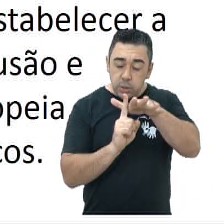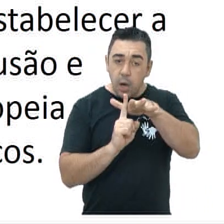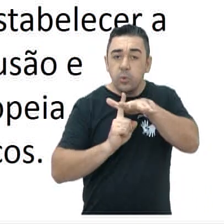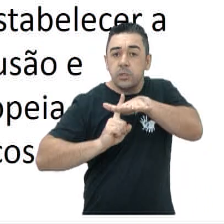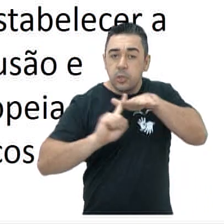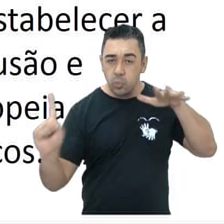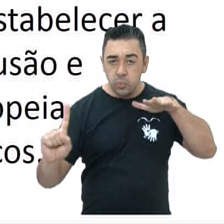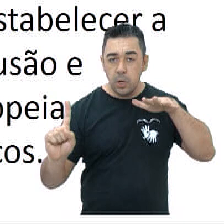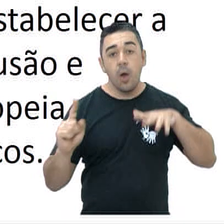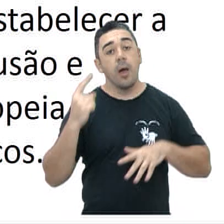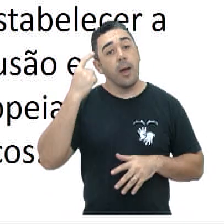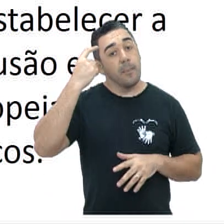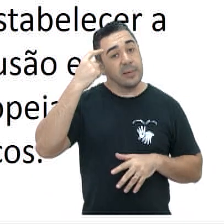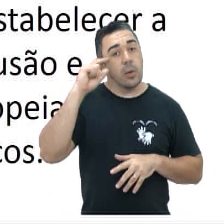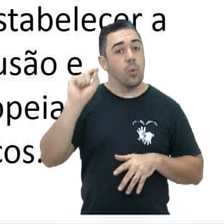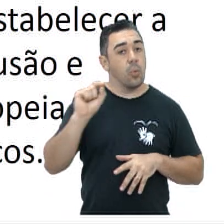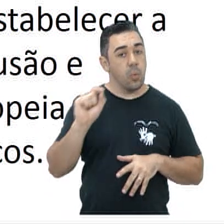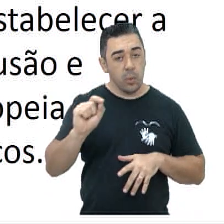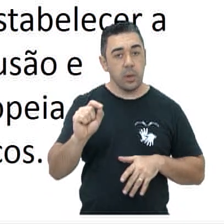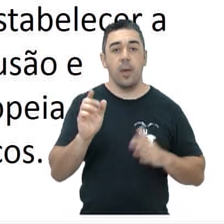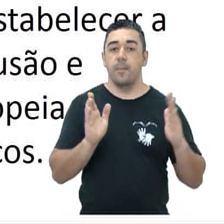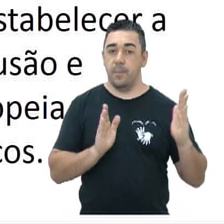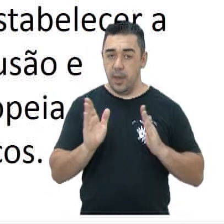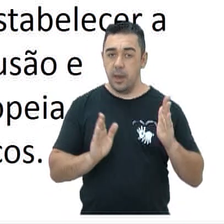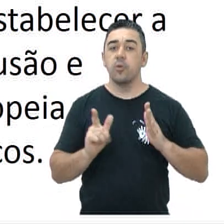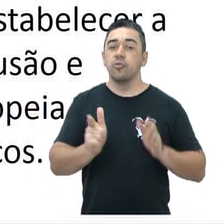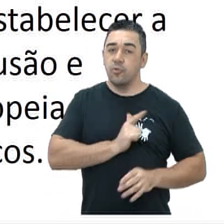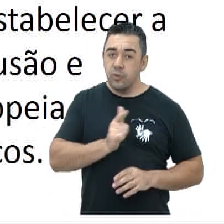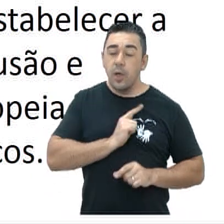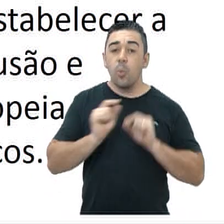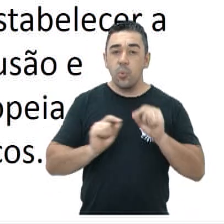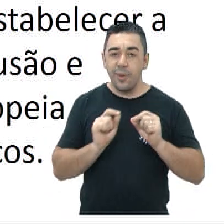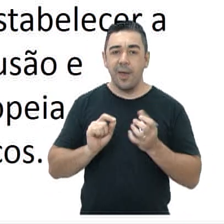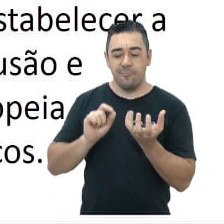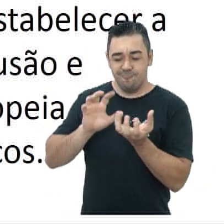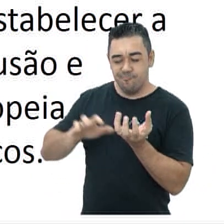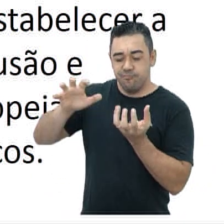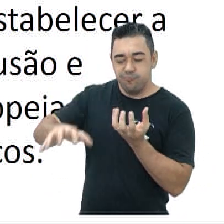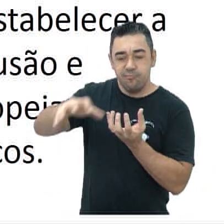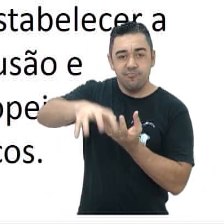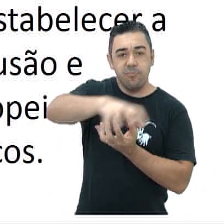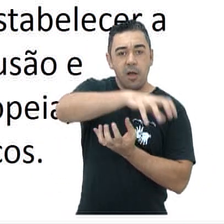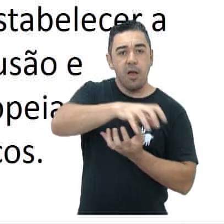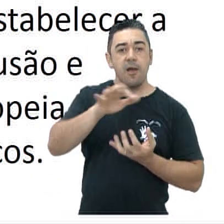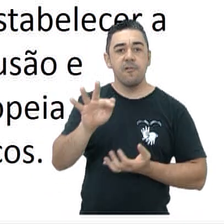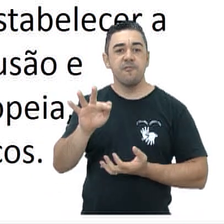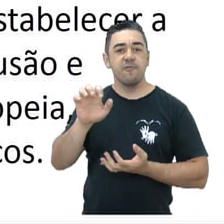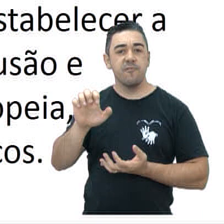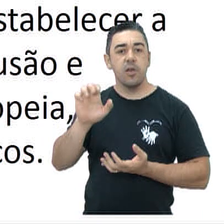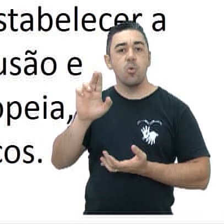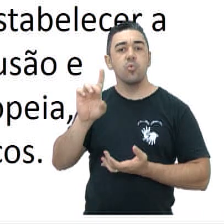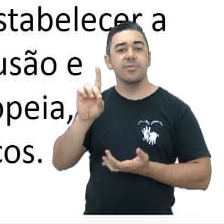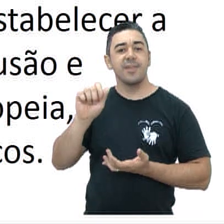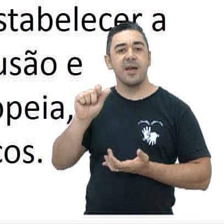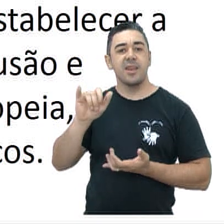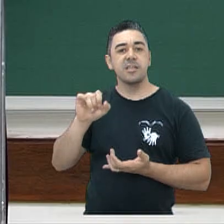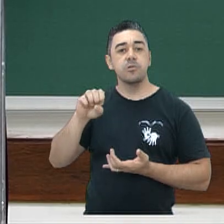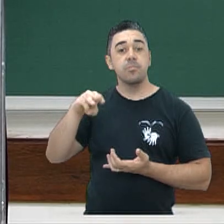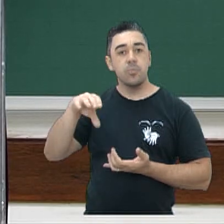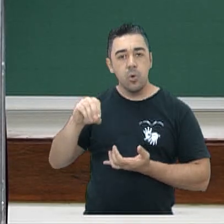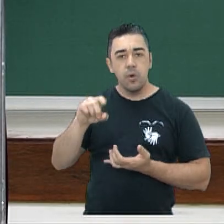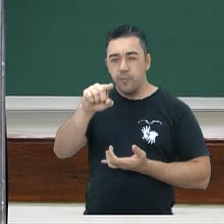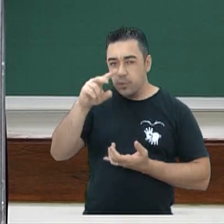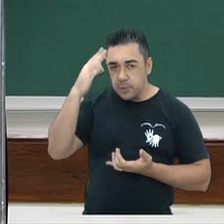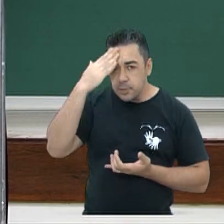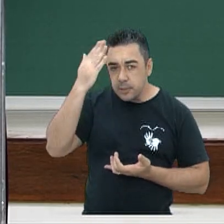que a gente está num período que ainda se tem o feudalismo. O que feudo lembra para o aluno? Né? O que lembra para você,